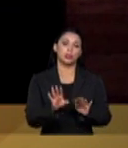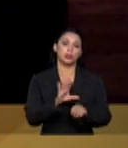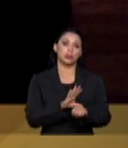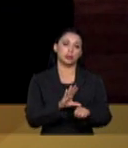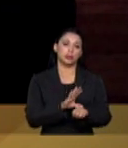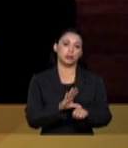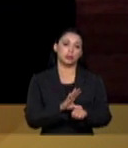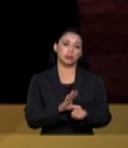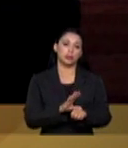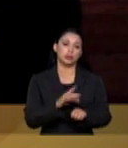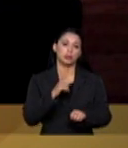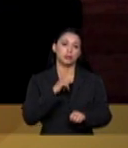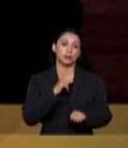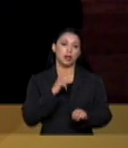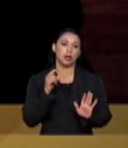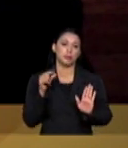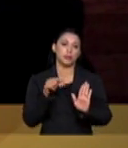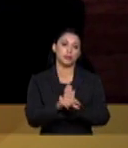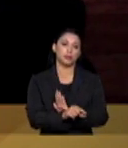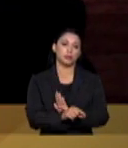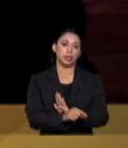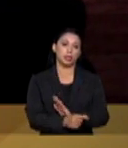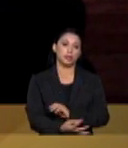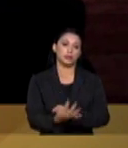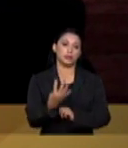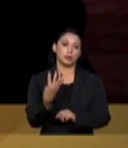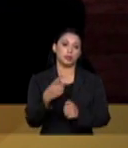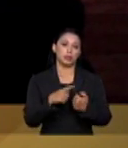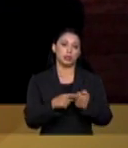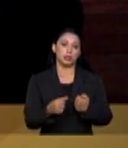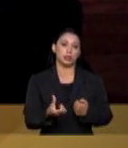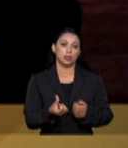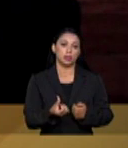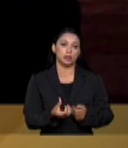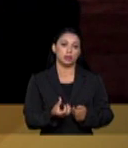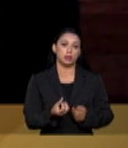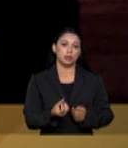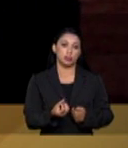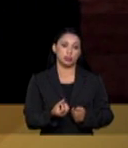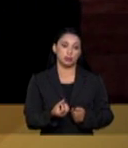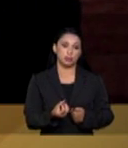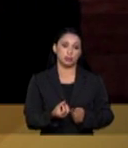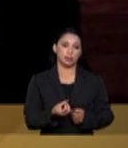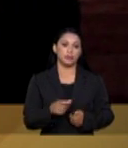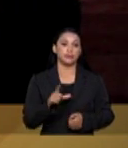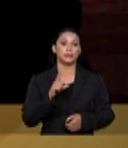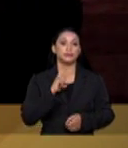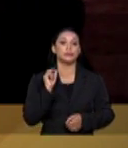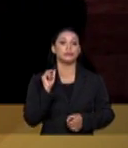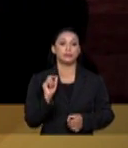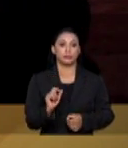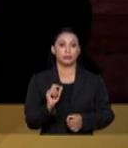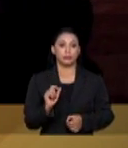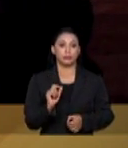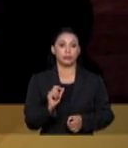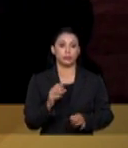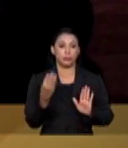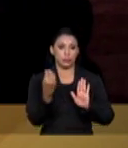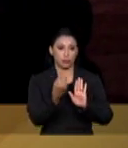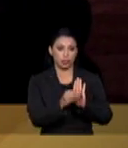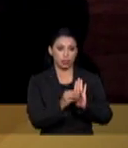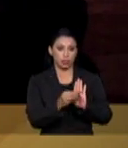a previsão do Parágrafo 4 do artigo 60 da construção consistindo pois